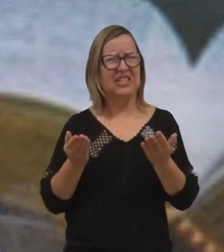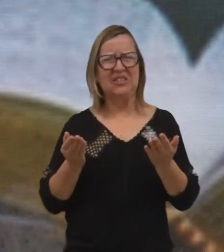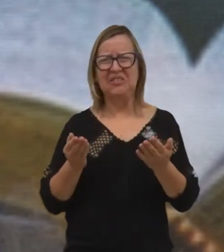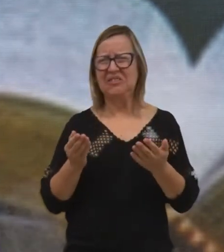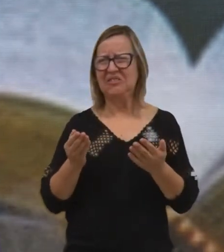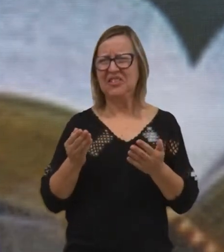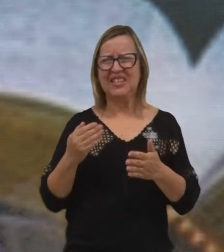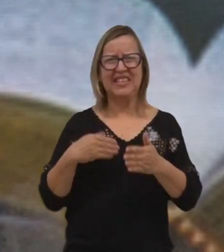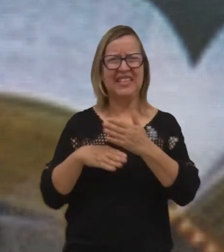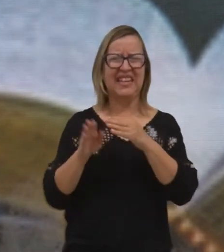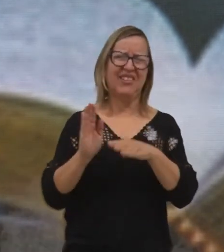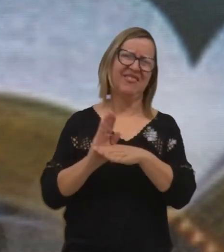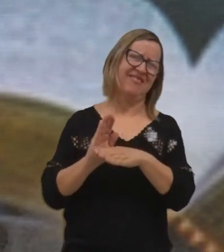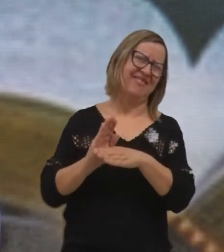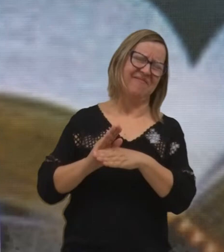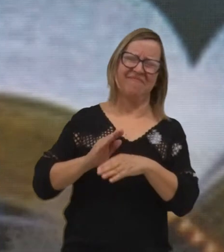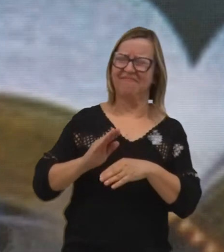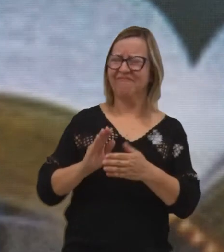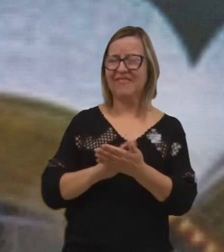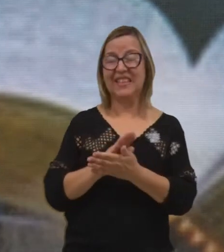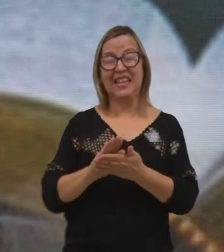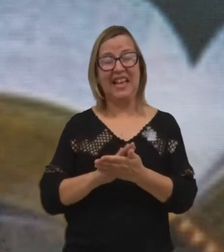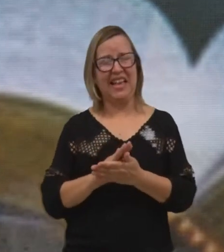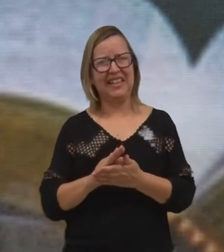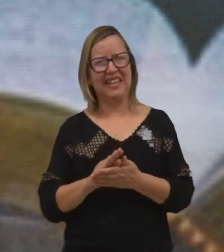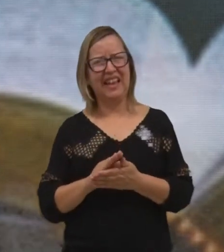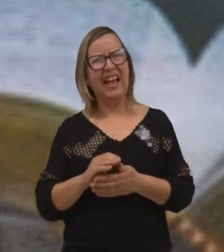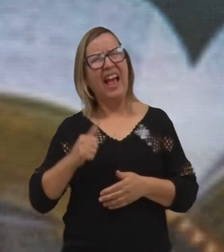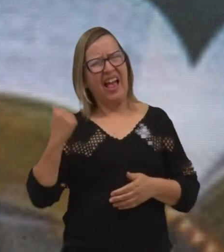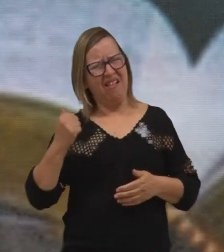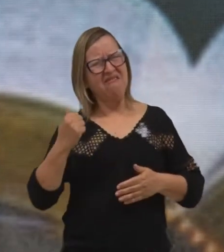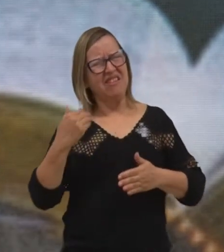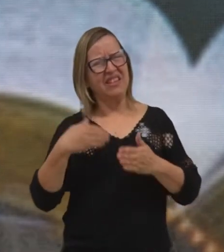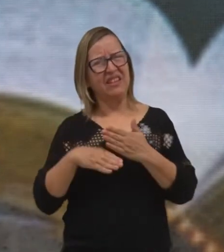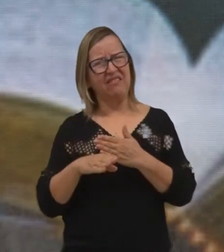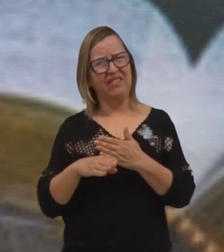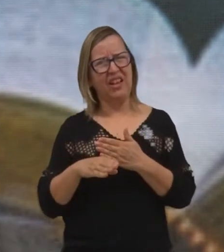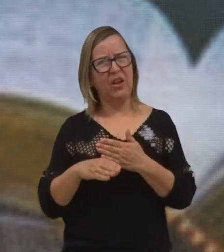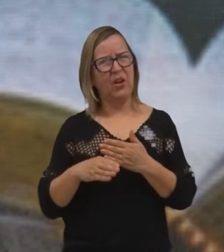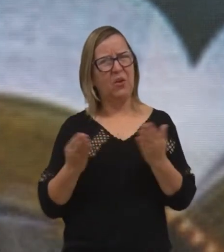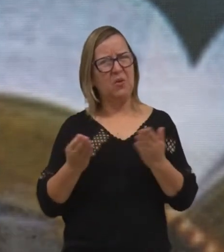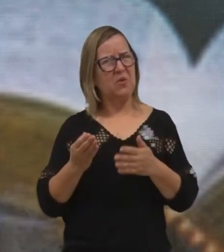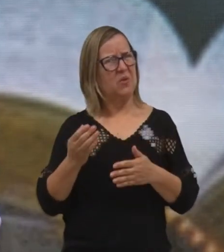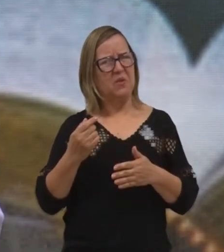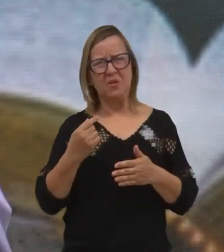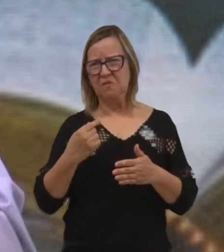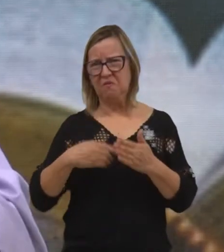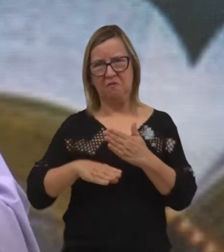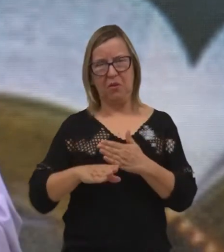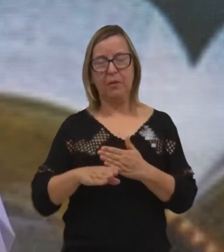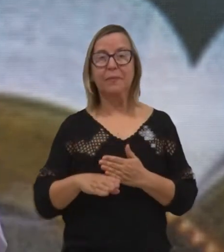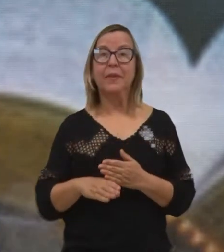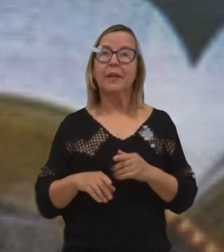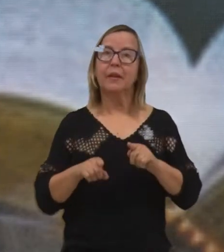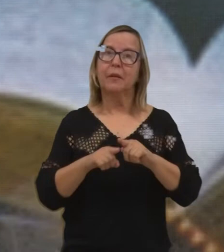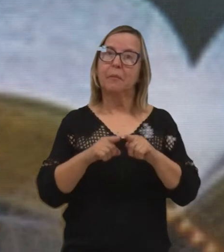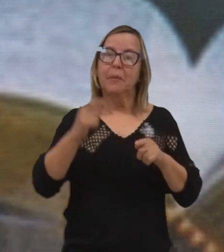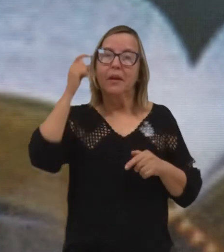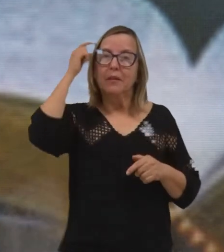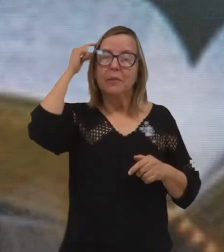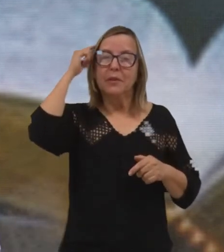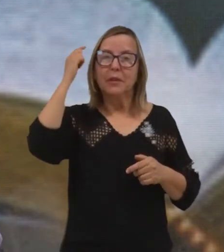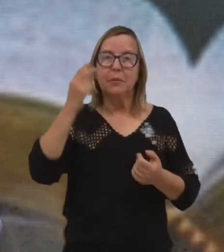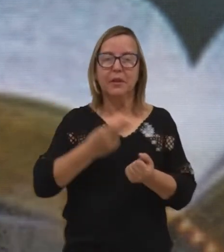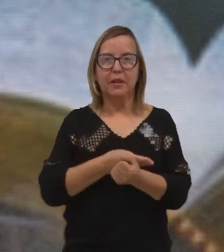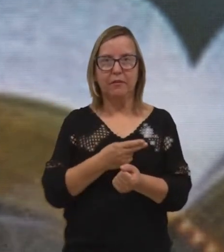horário, porque quem tem que chegar no horário é aquele que está sendo remunerado. É um pensamento totalmente equivocado. Porque se nós temos o